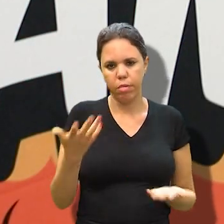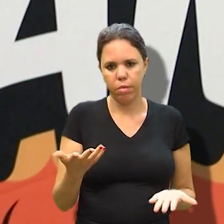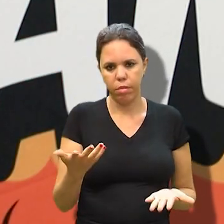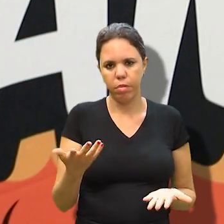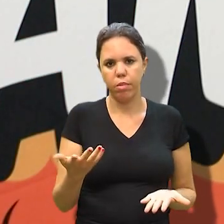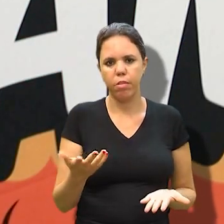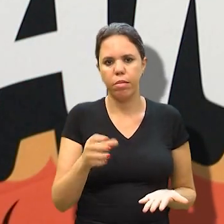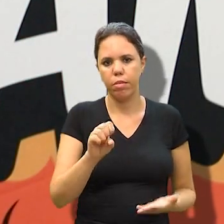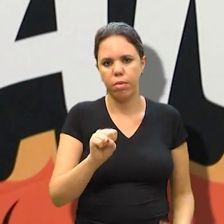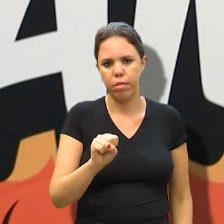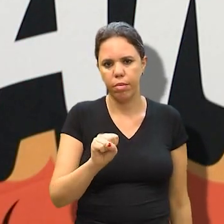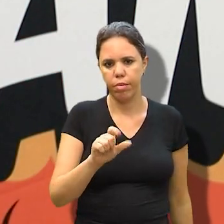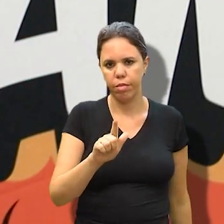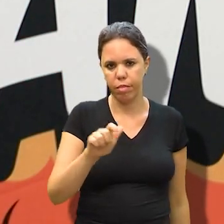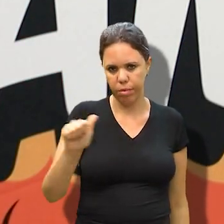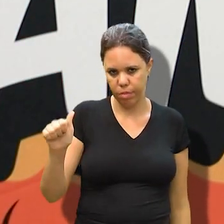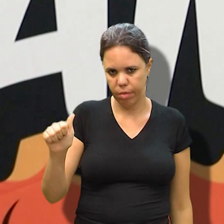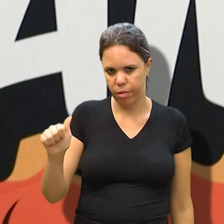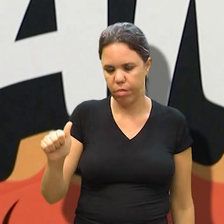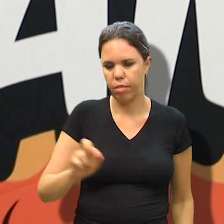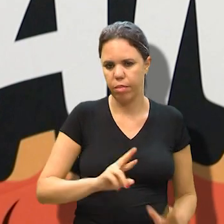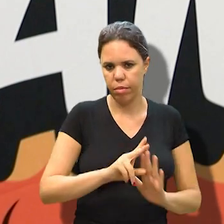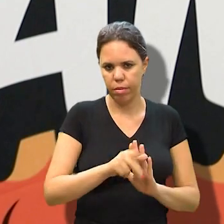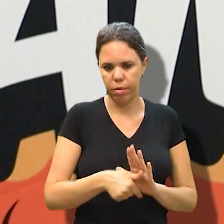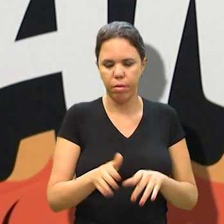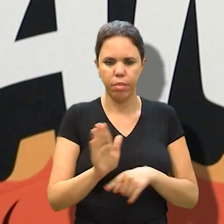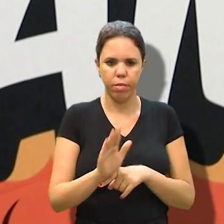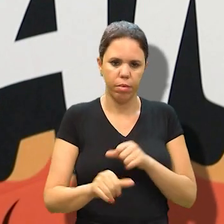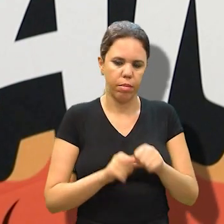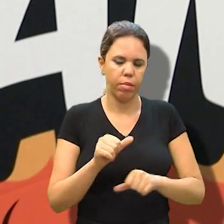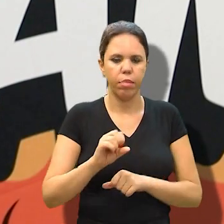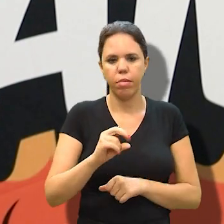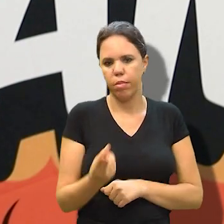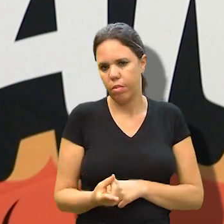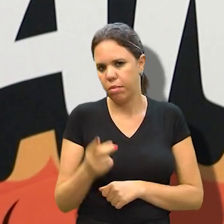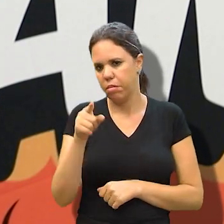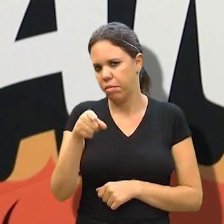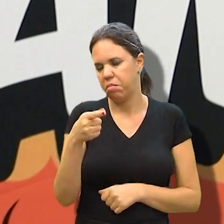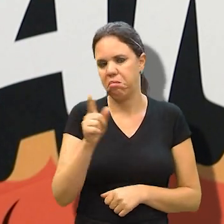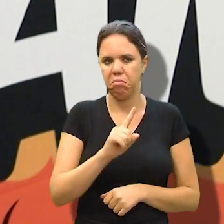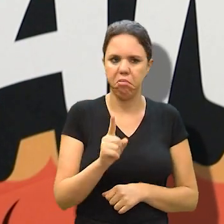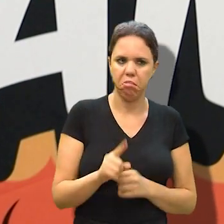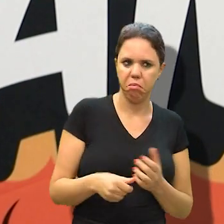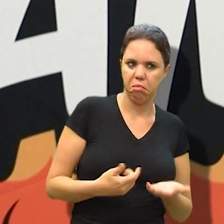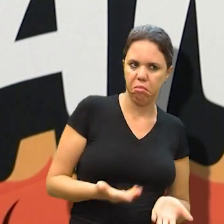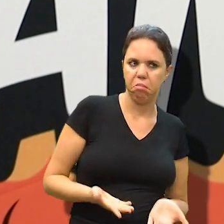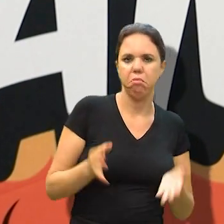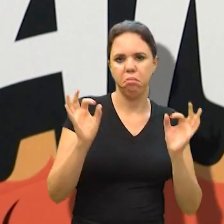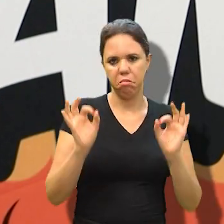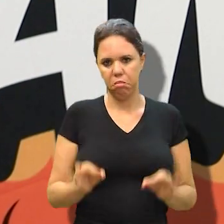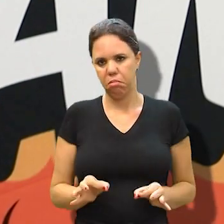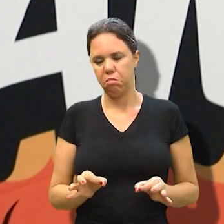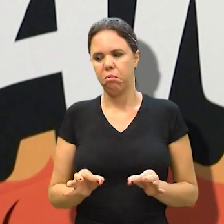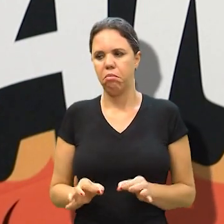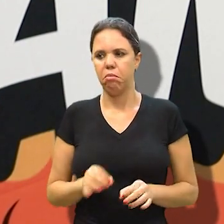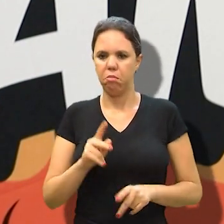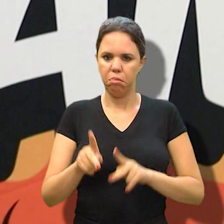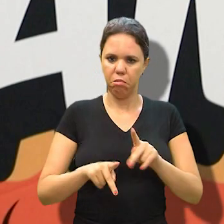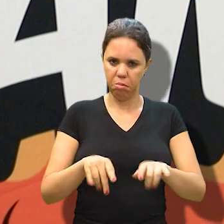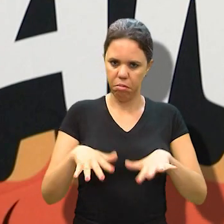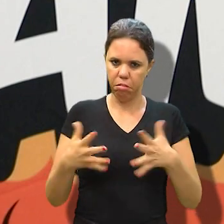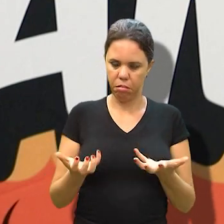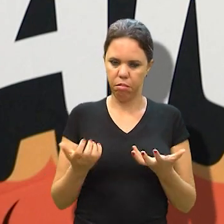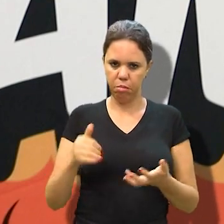via que seria uma saga, né, uma série, ou você, não, deu certo,